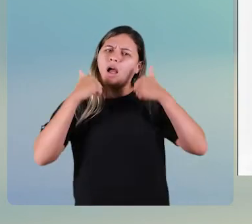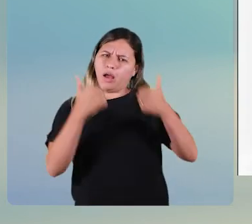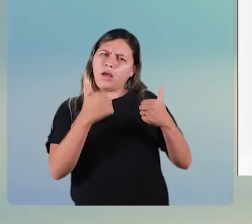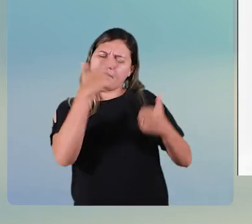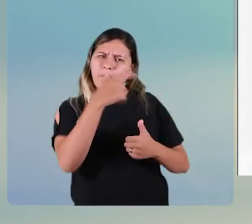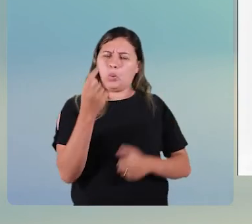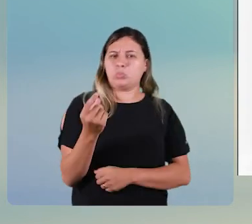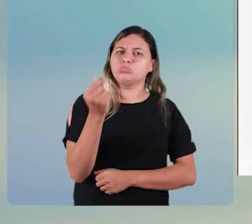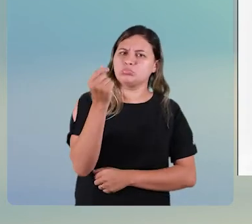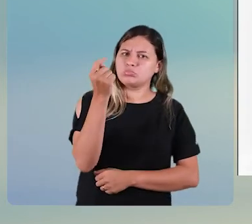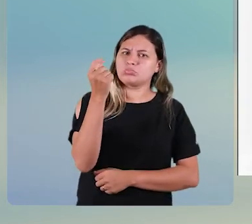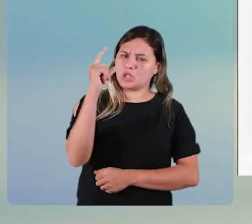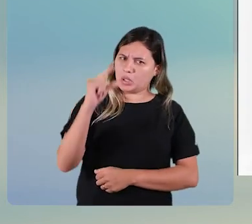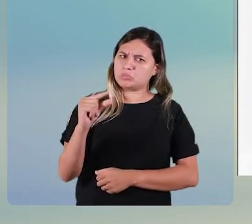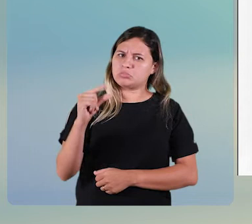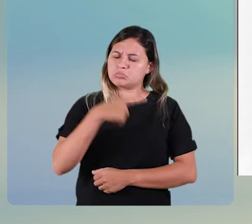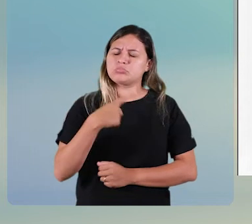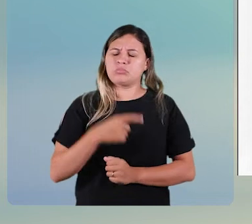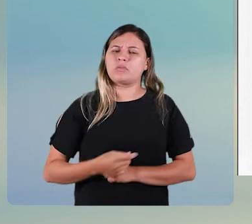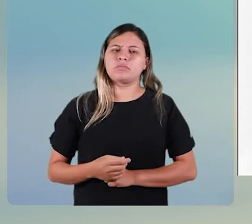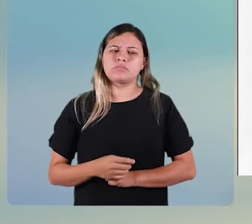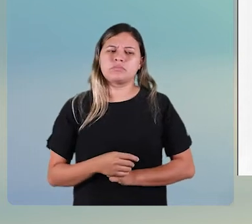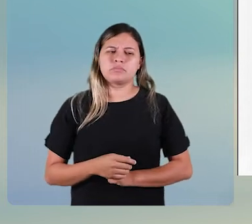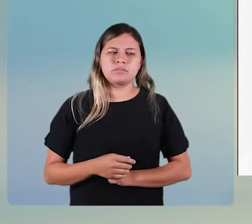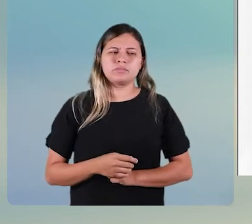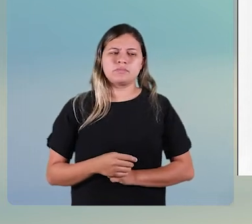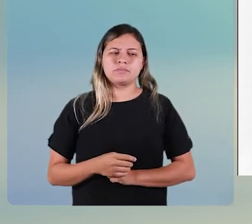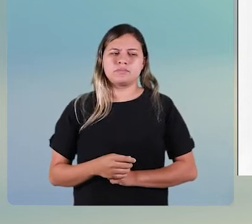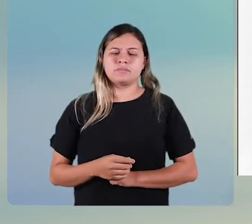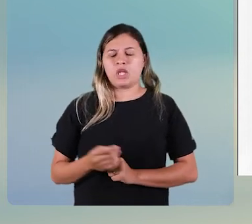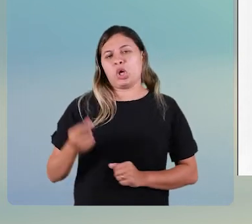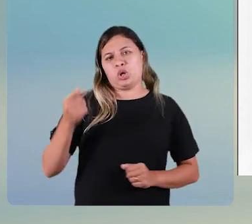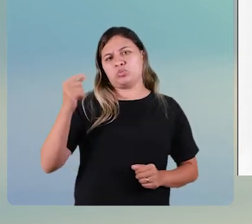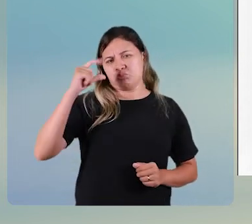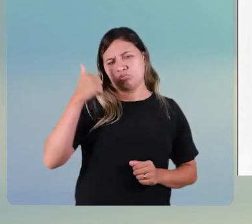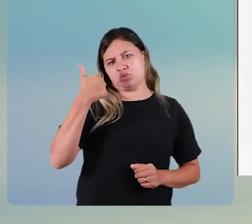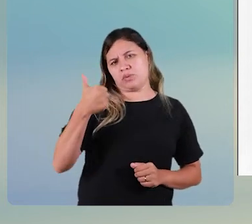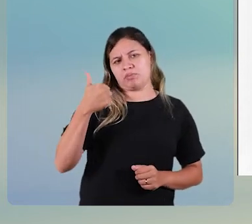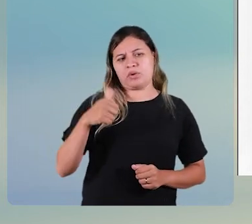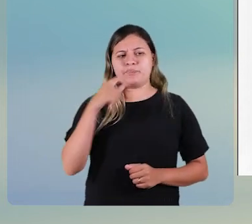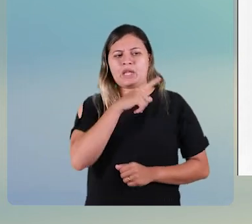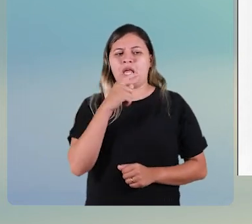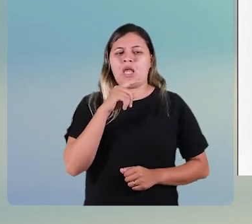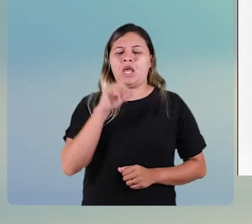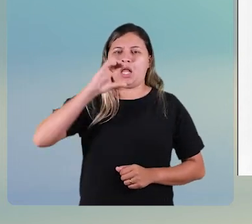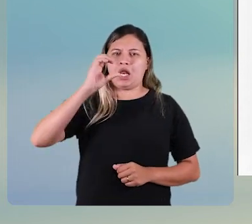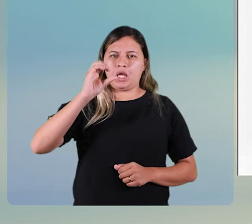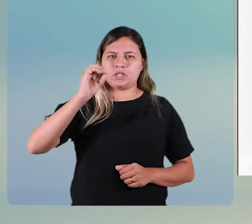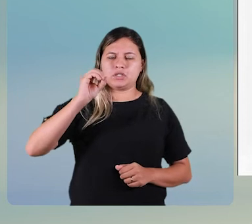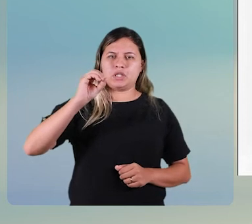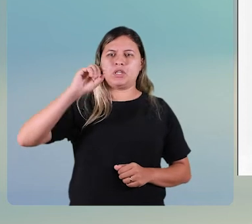vantajosa no aspecto econômico, olha só, ela em termos de custo, né? Ela custa 15 centavos,